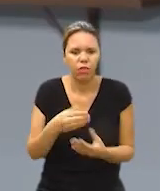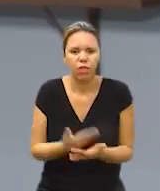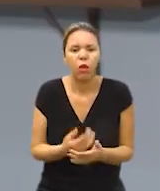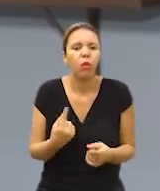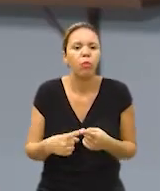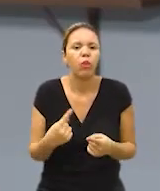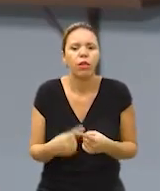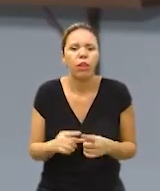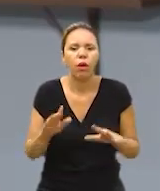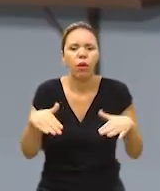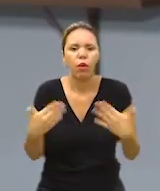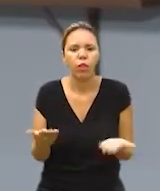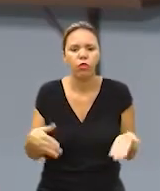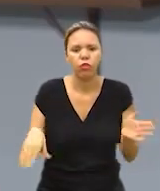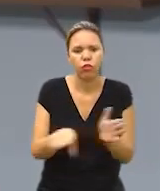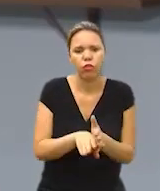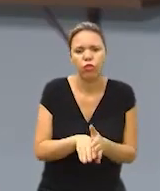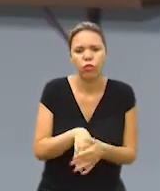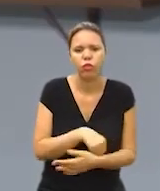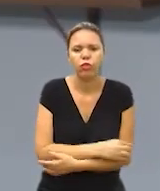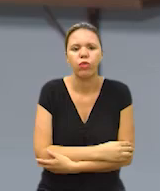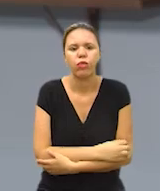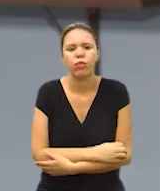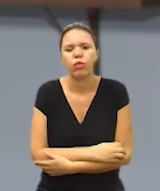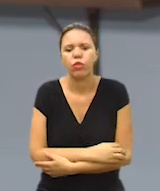Por quê? Quando chegou